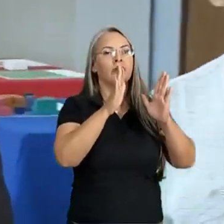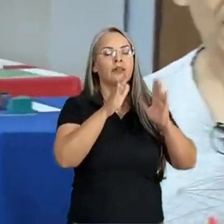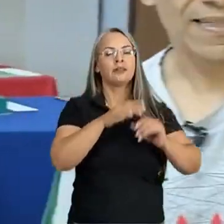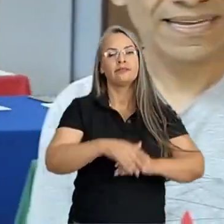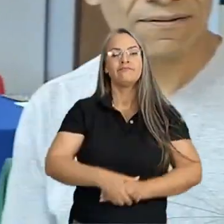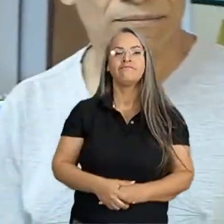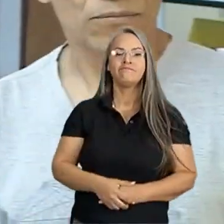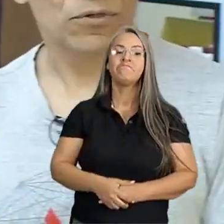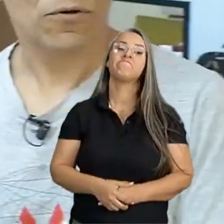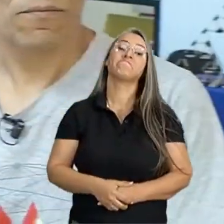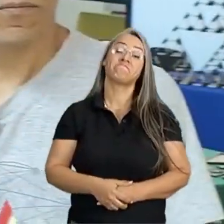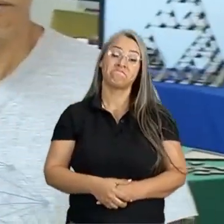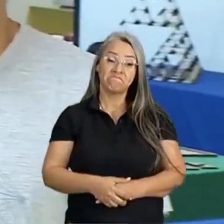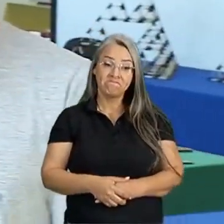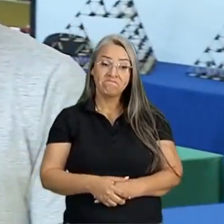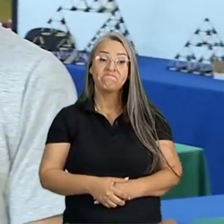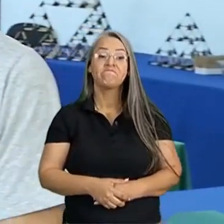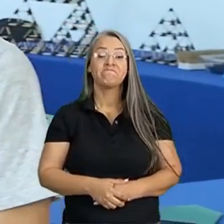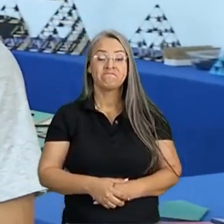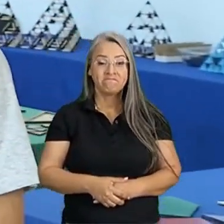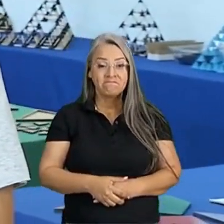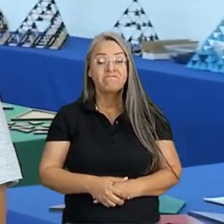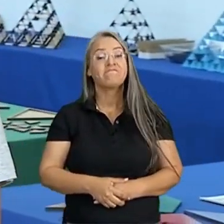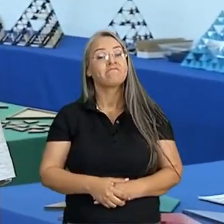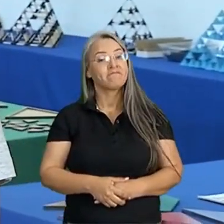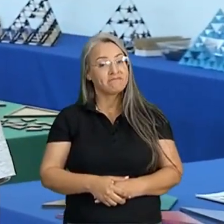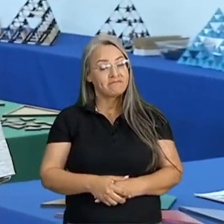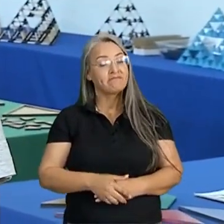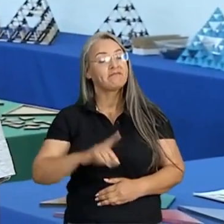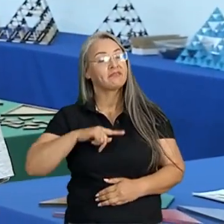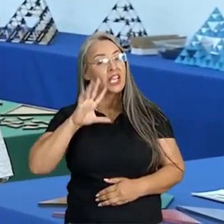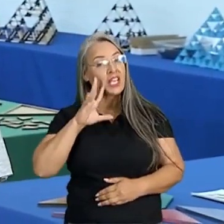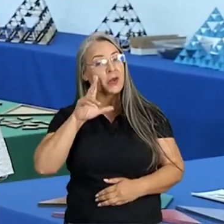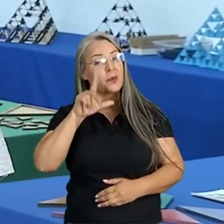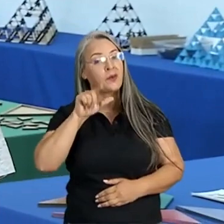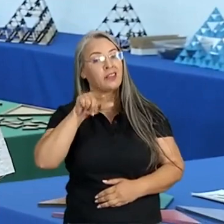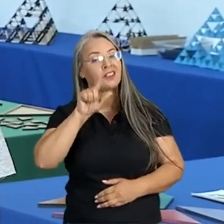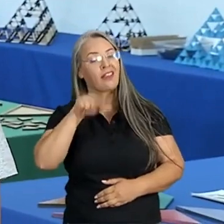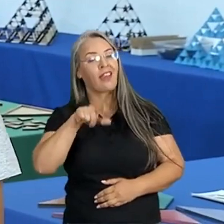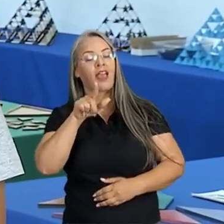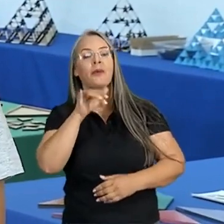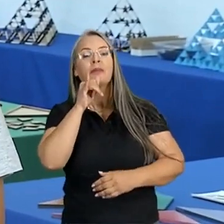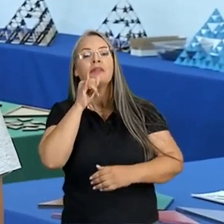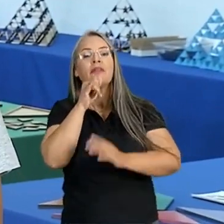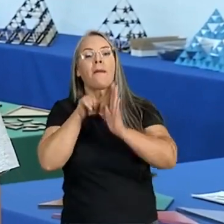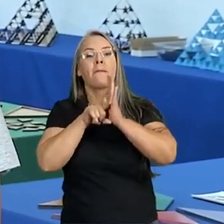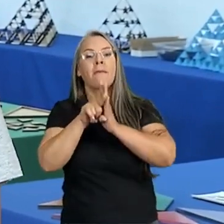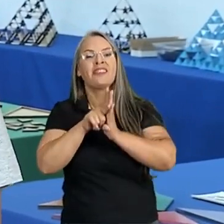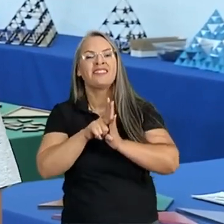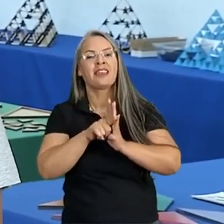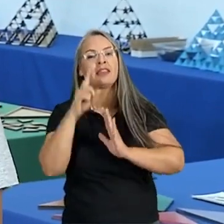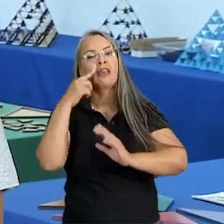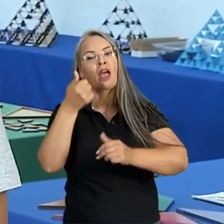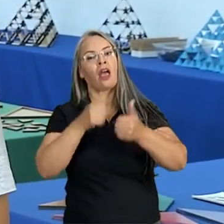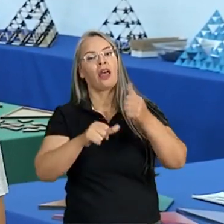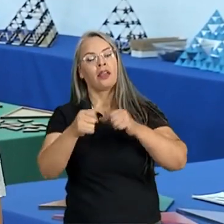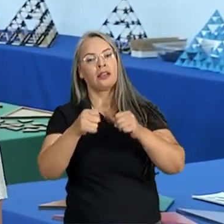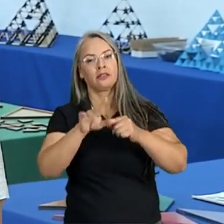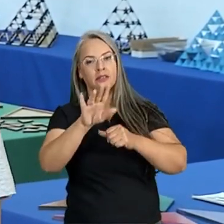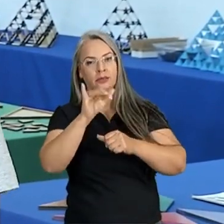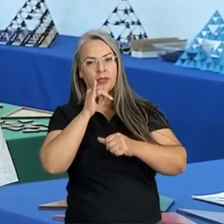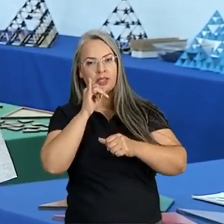acho que a cultura é meio que ele tem que é muito como pesquisa também não então eu tenho um problema eu procuro uma solução essa esse